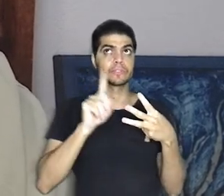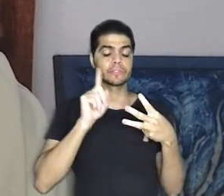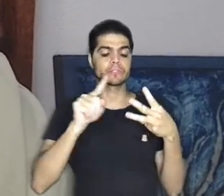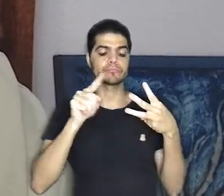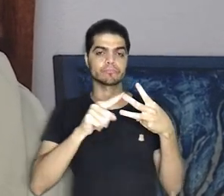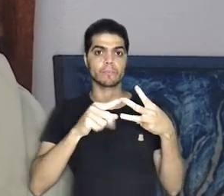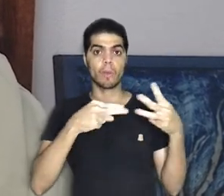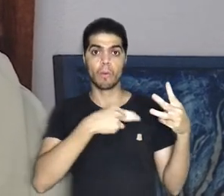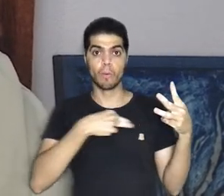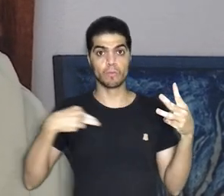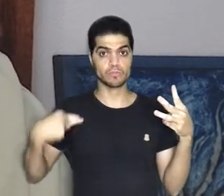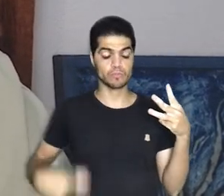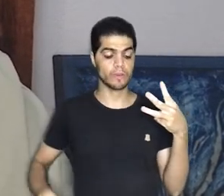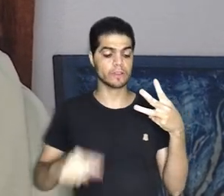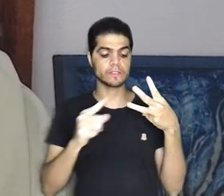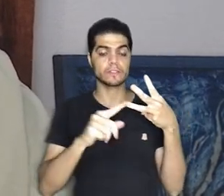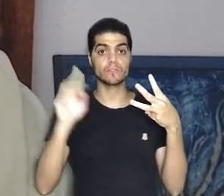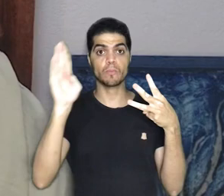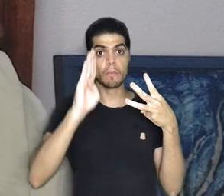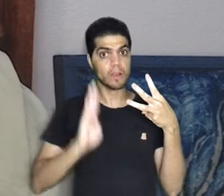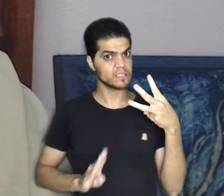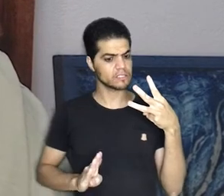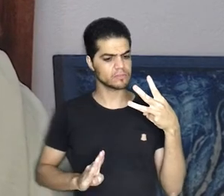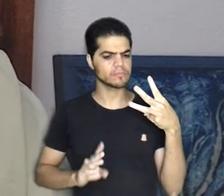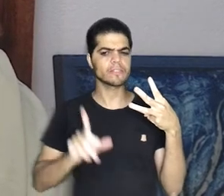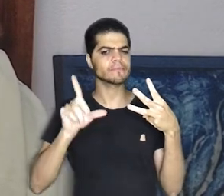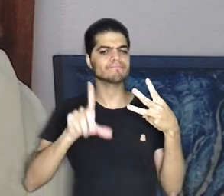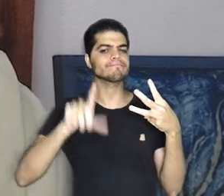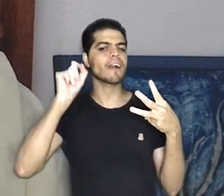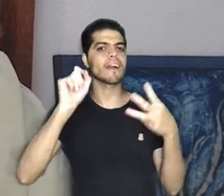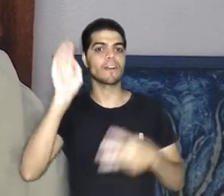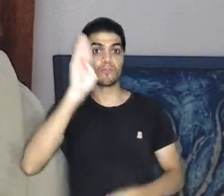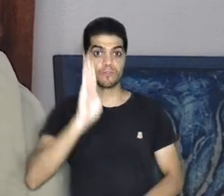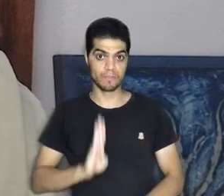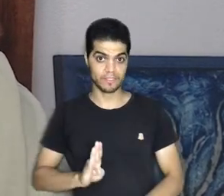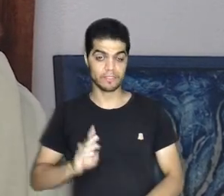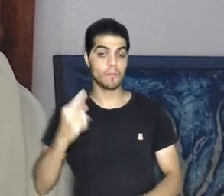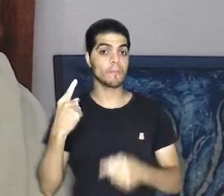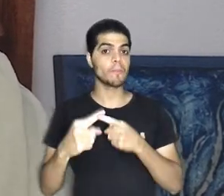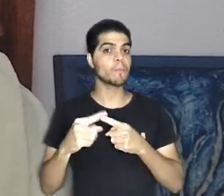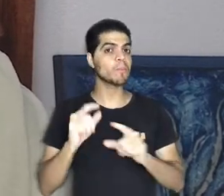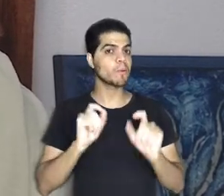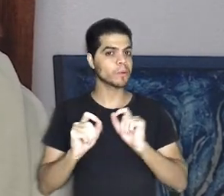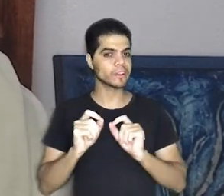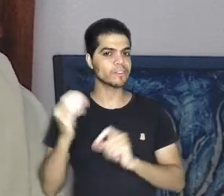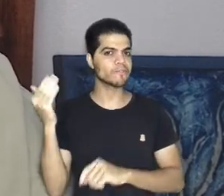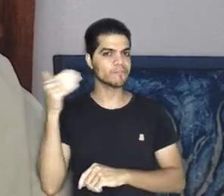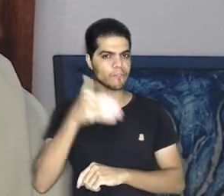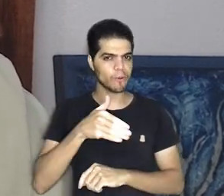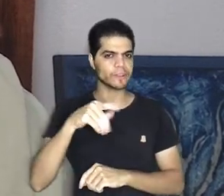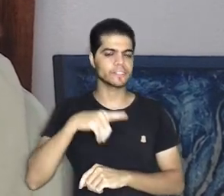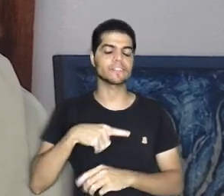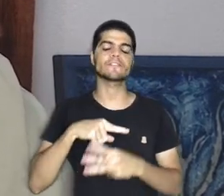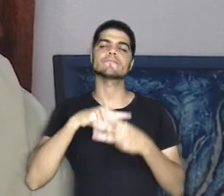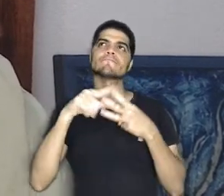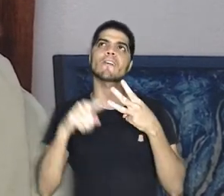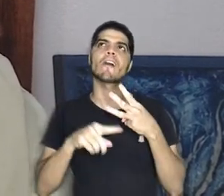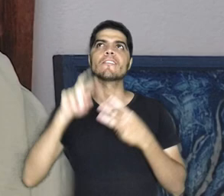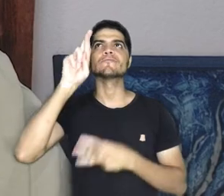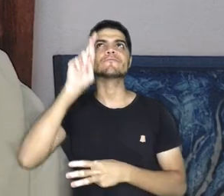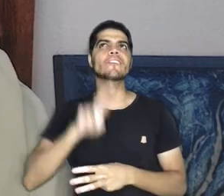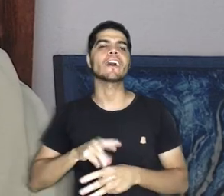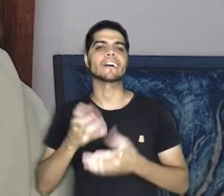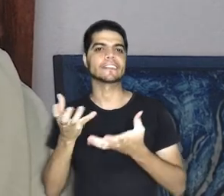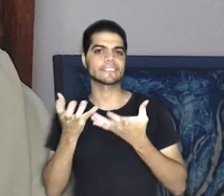a Suécia e o Brasil. Ele optou pelo Brasil devido a três razões.